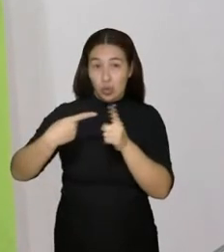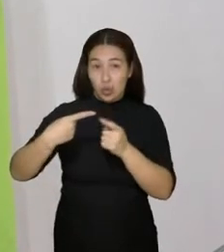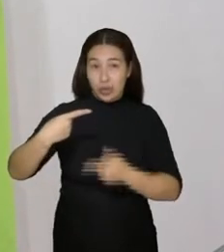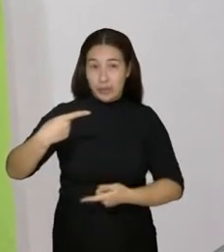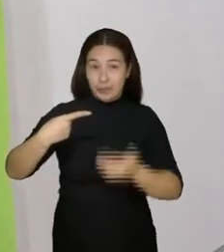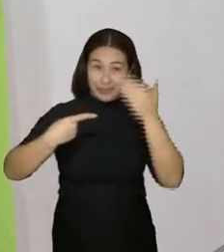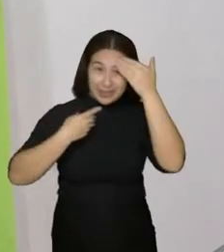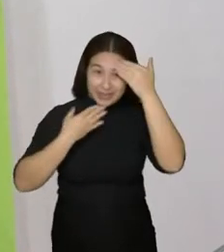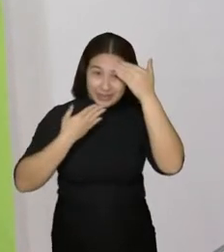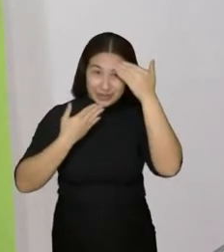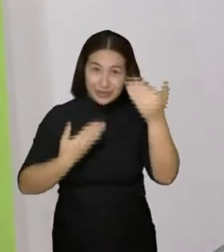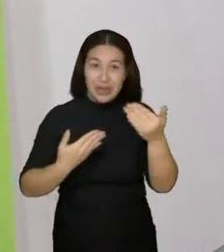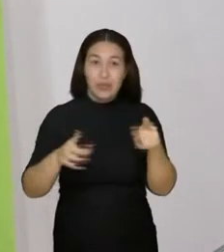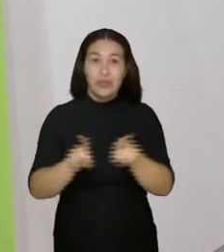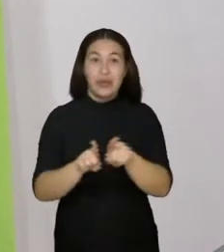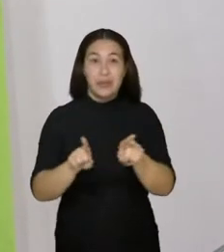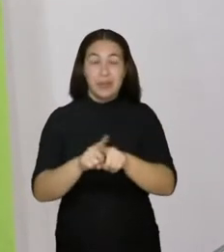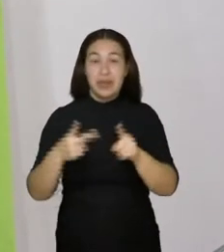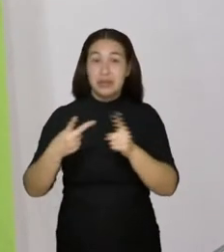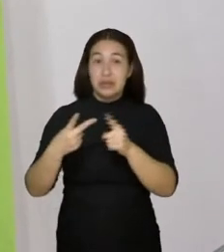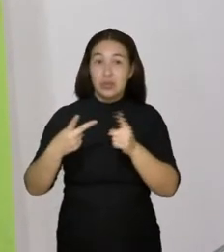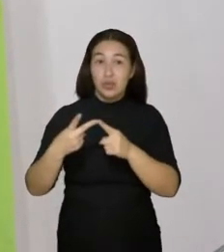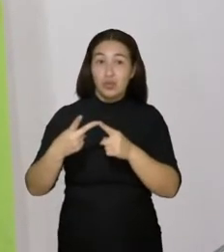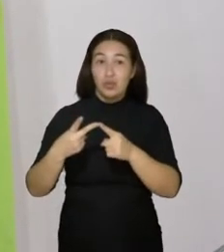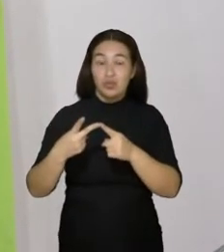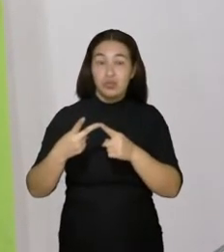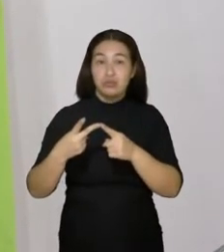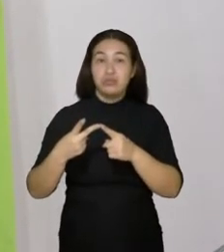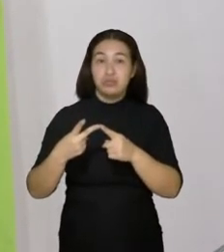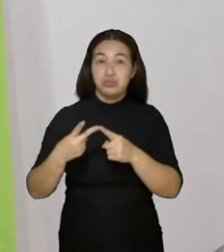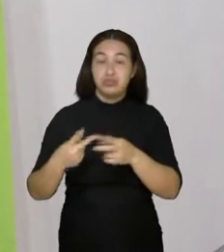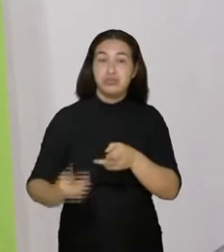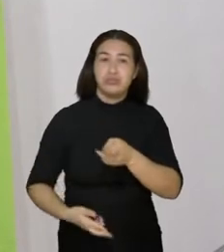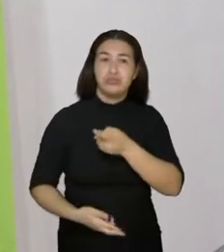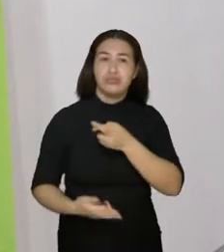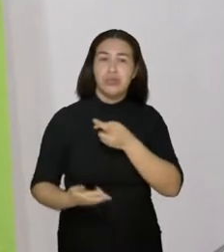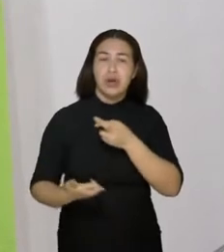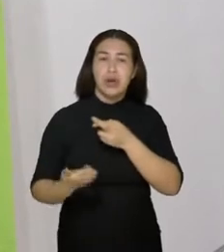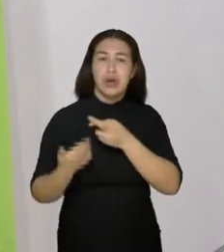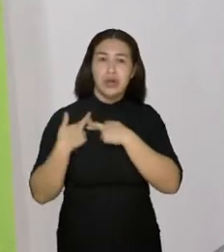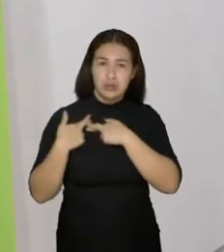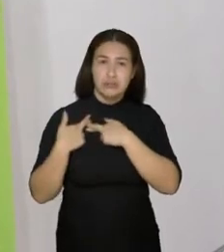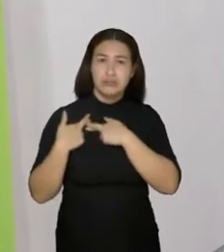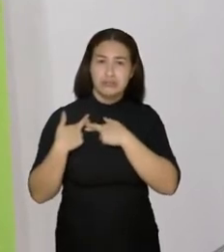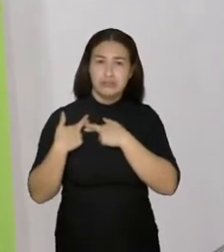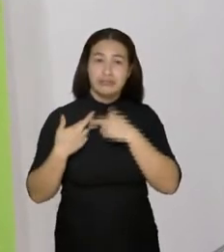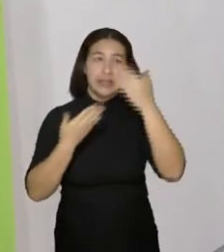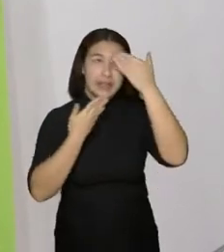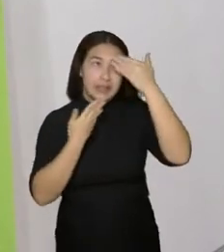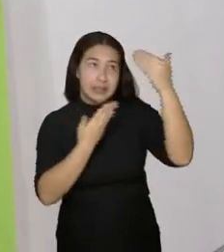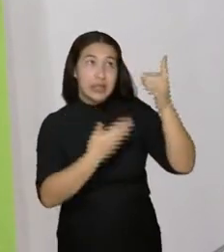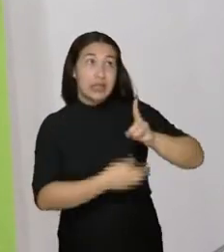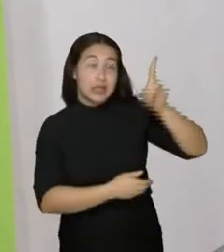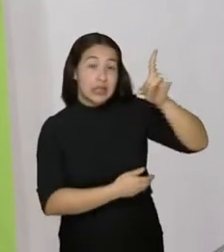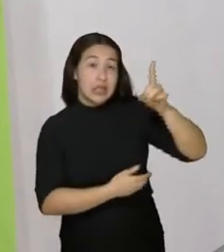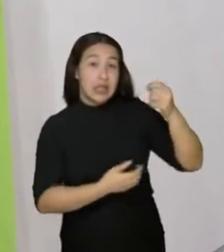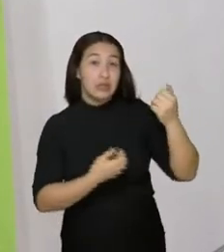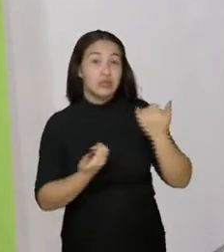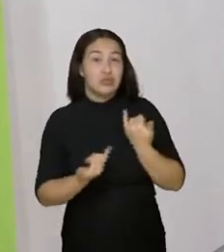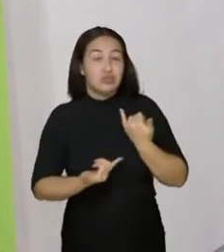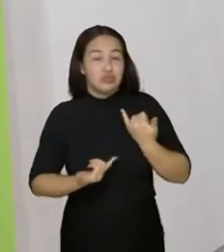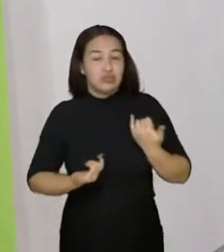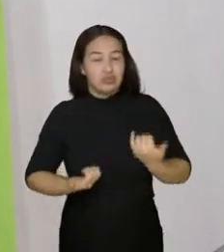e responsabilidade gratidão a Deus pela energia pelo cuidado